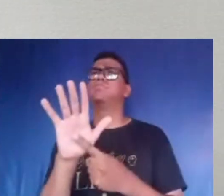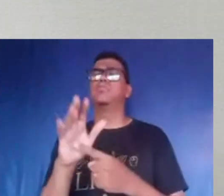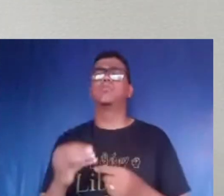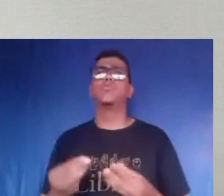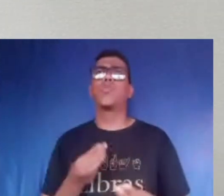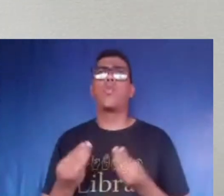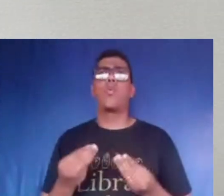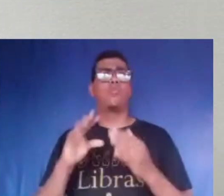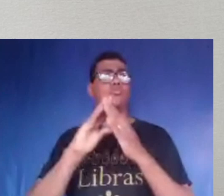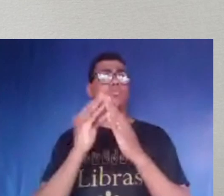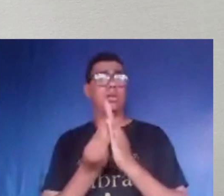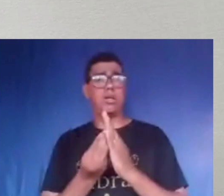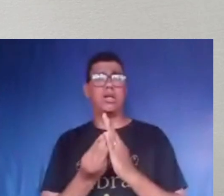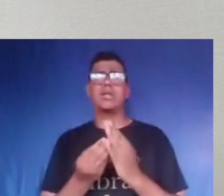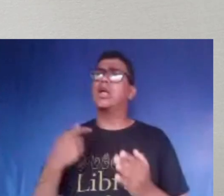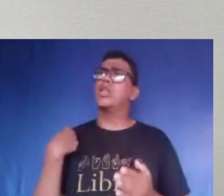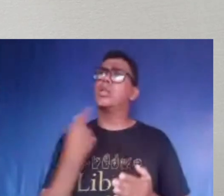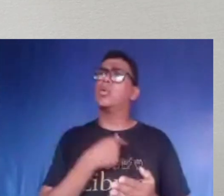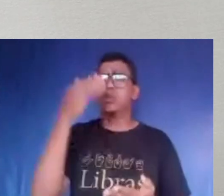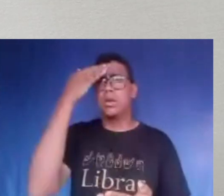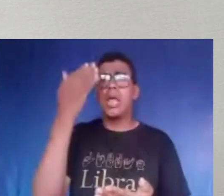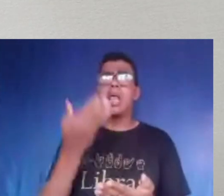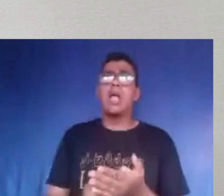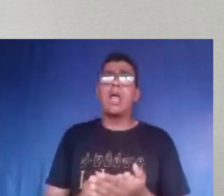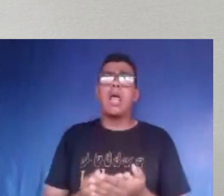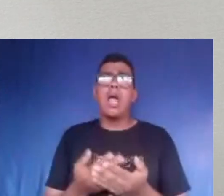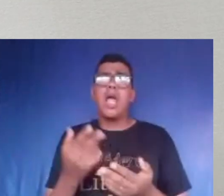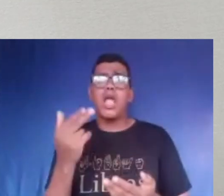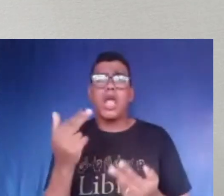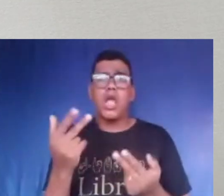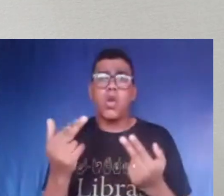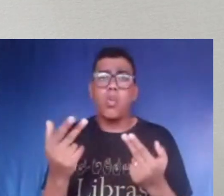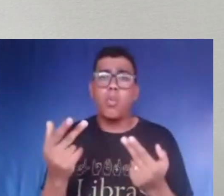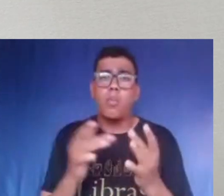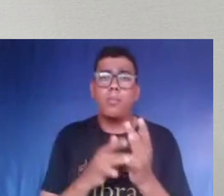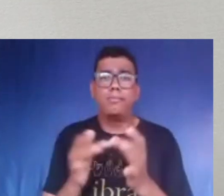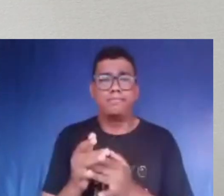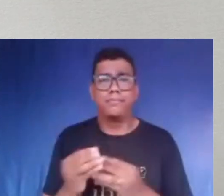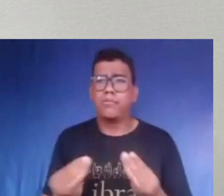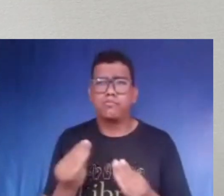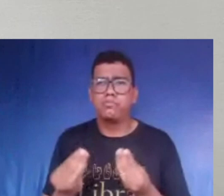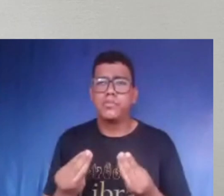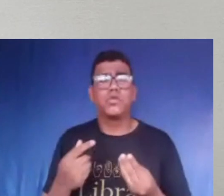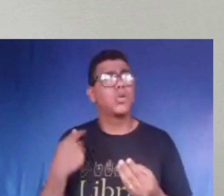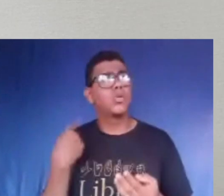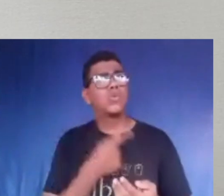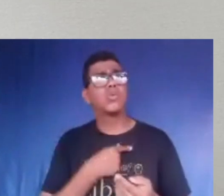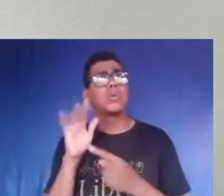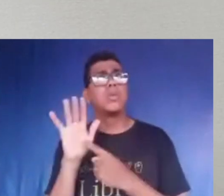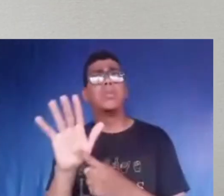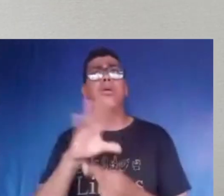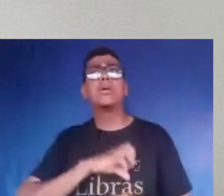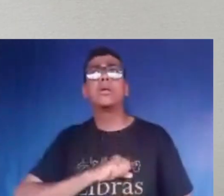pode ser demonstrado através da solidariedade. No momento em que tantas pessoas têm diversas dificuldades econômicas por